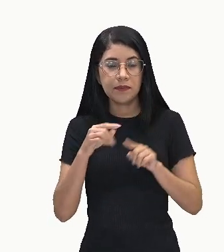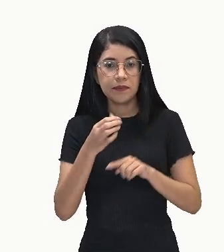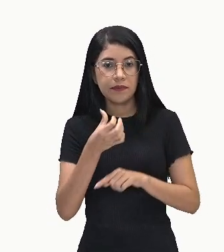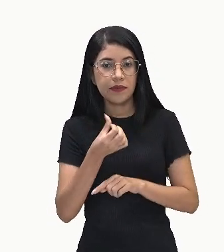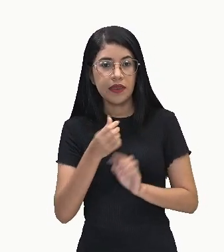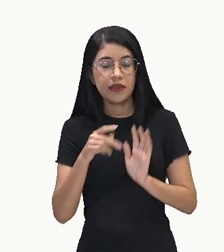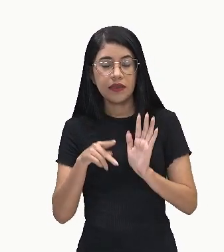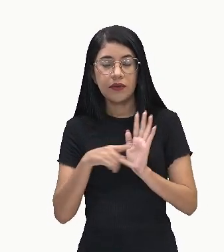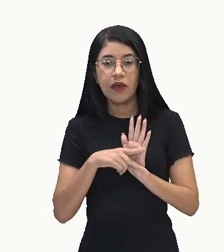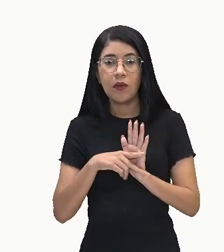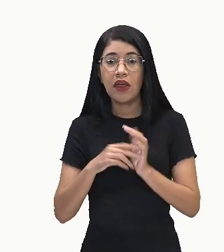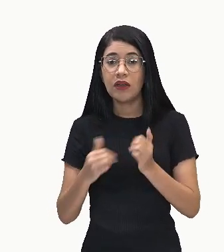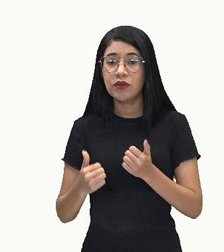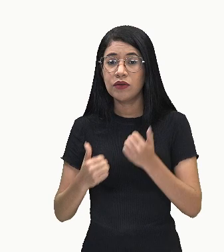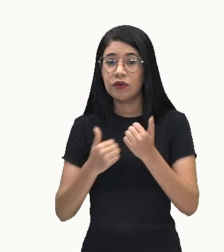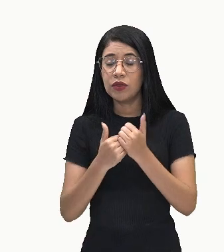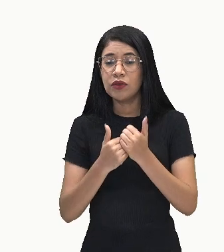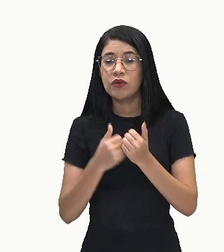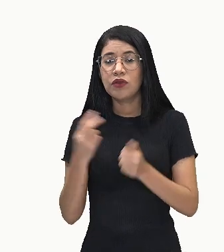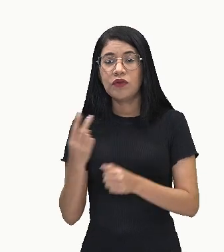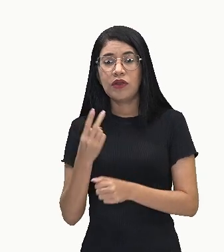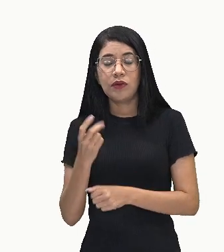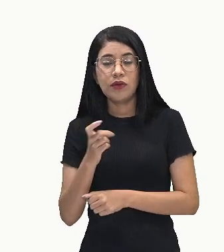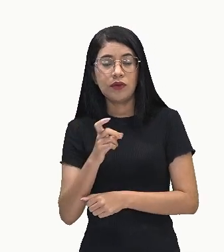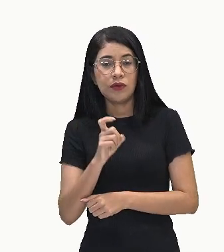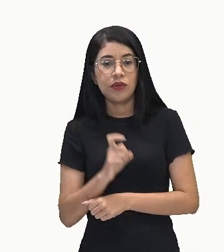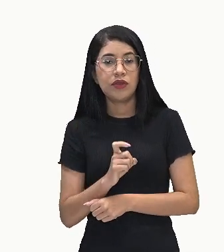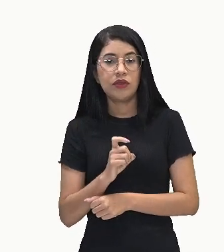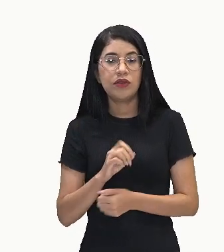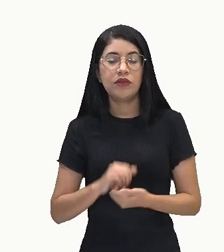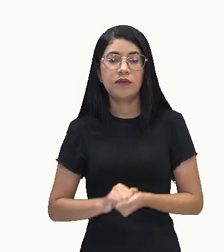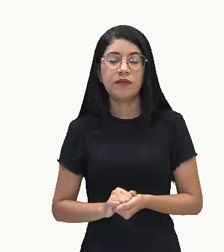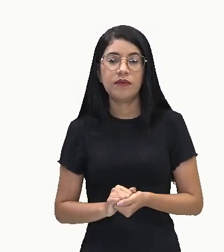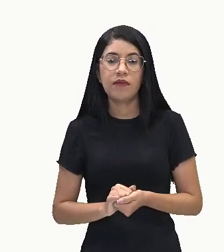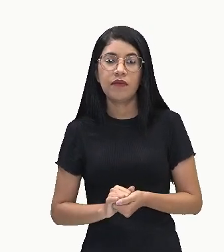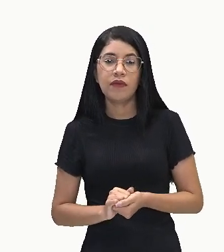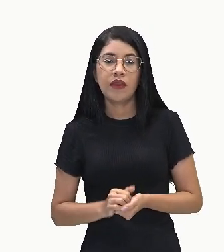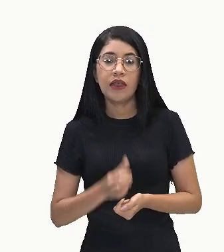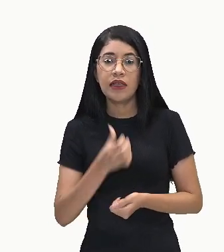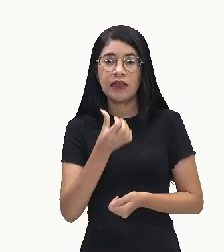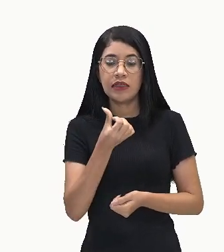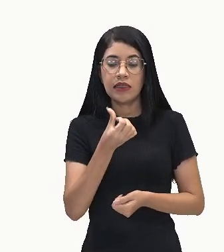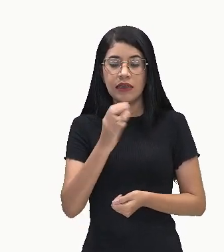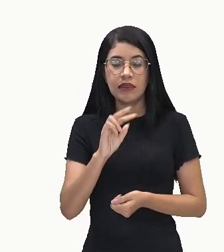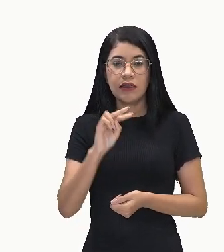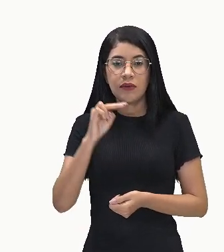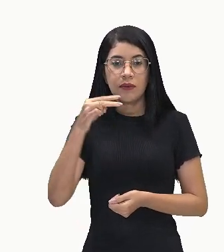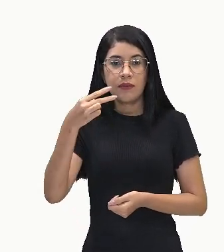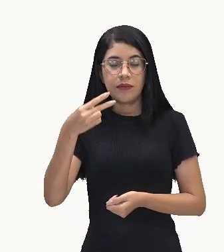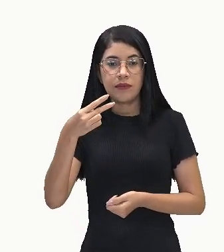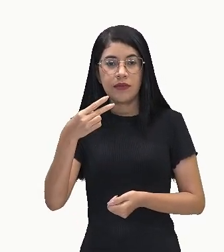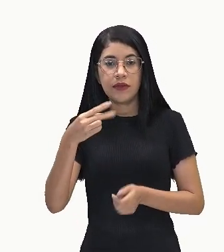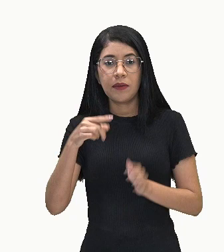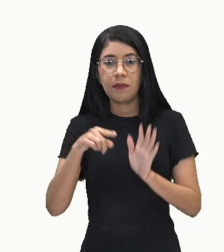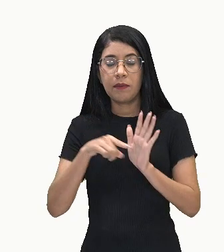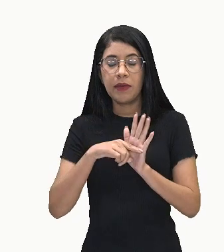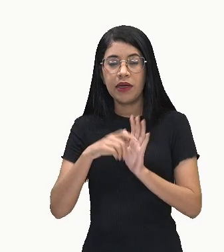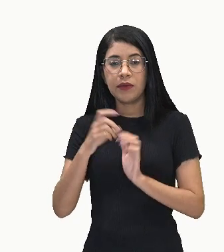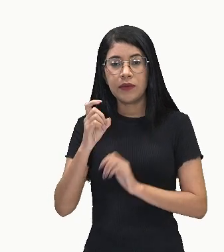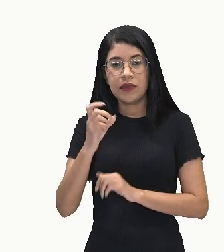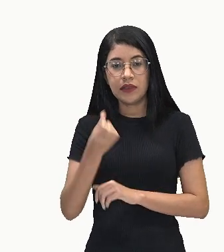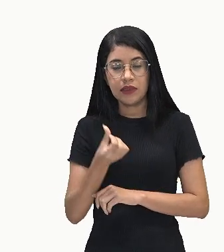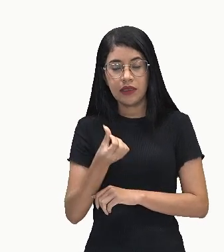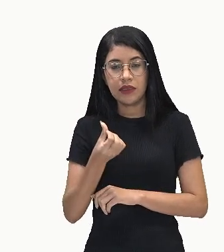estamos substituindo o x por 6. Então, nós vamos ter o quê? 6 ao quadrado menos